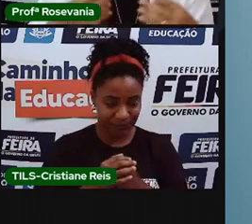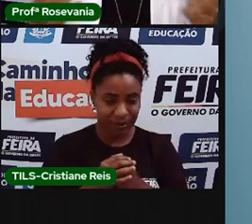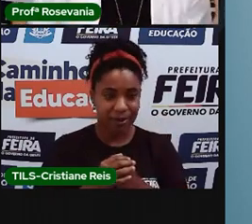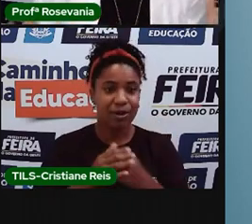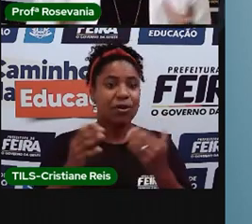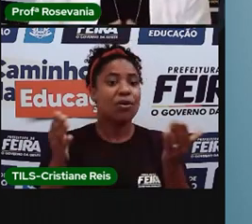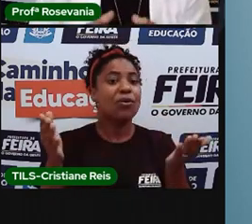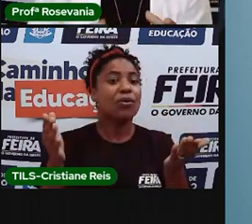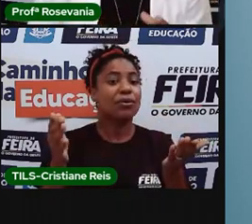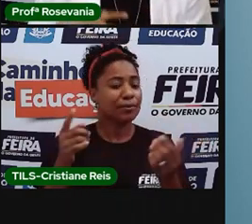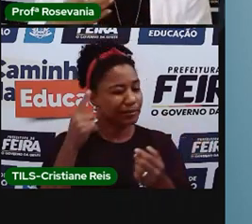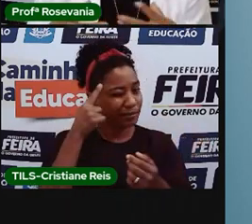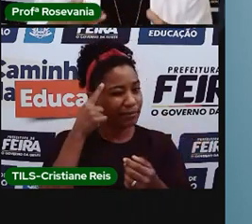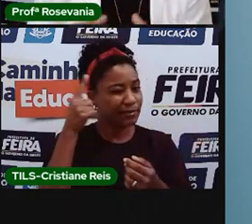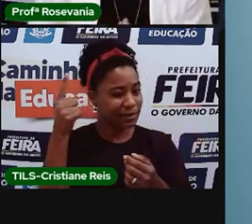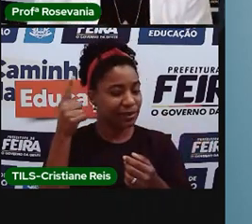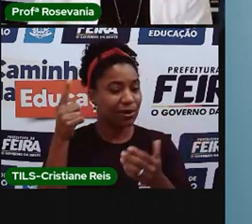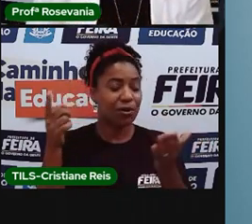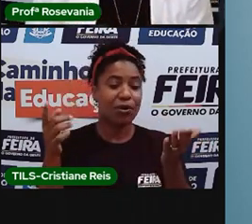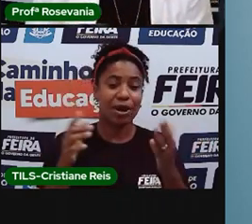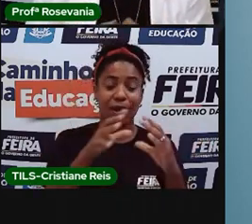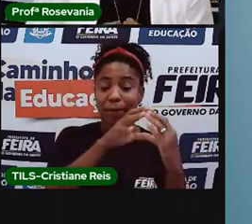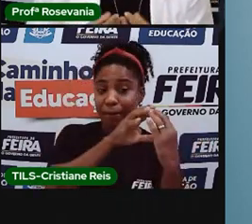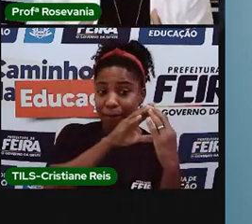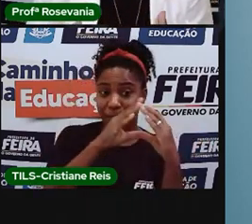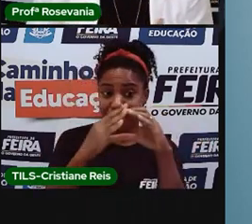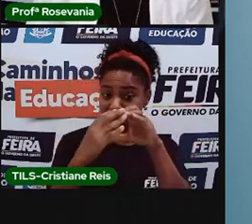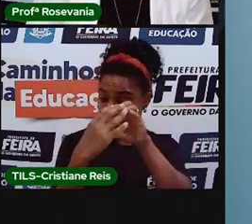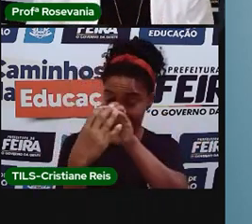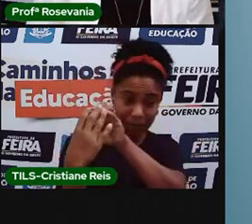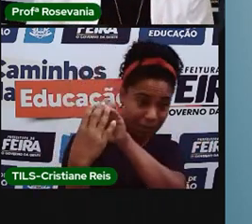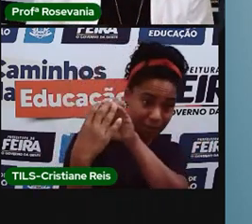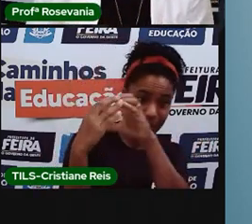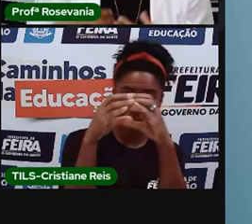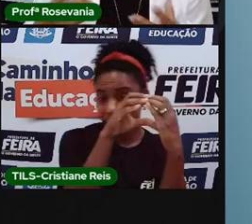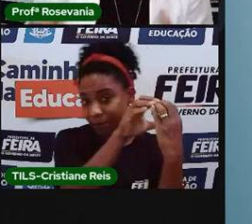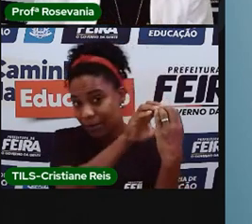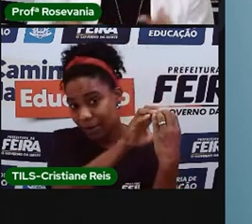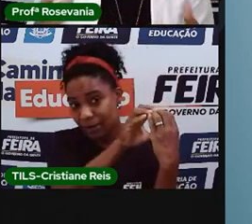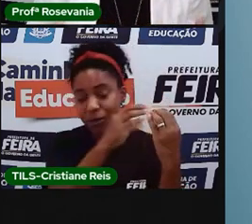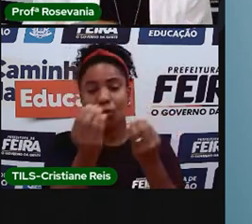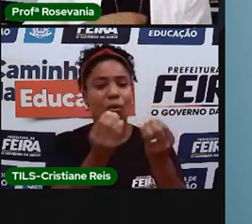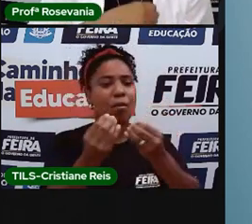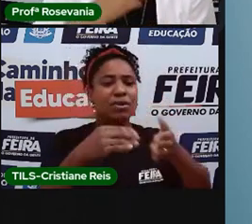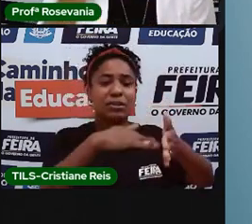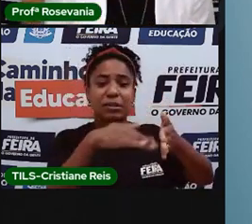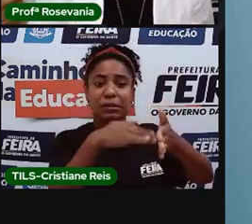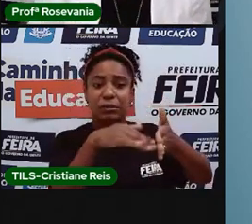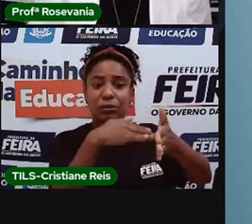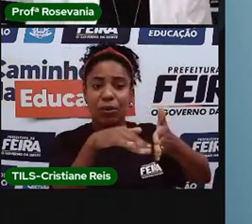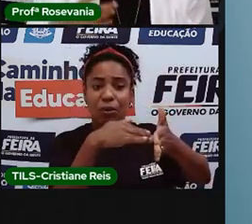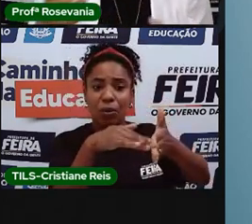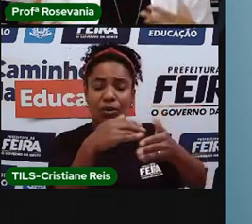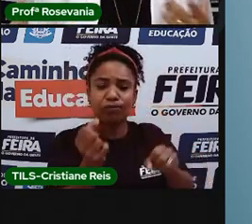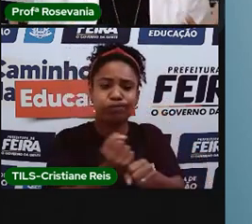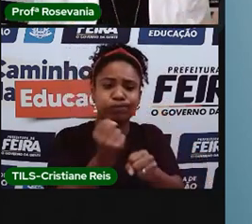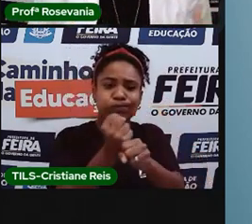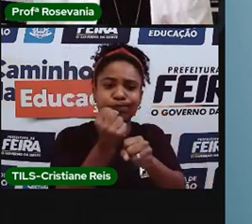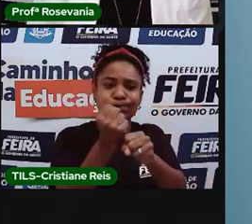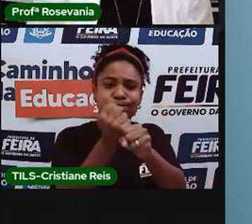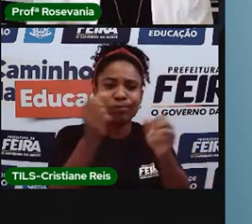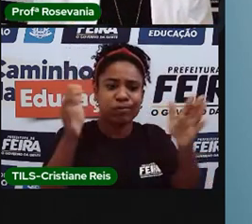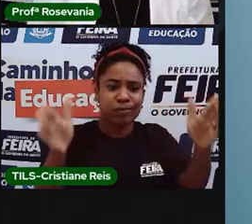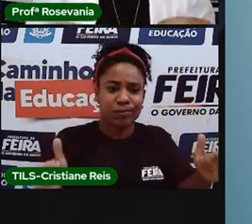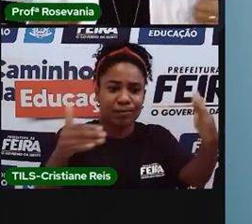você montar, né, a importância das maquetes, para você montar um escritório, né, os designs, tudo, eles fazem a maquete de como é que vai